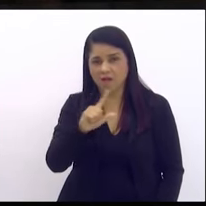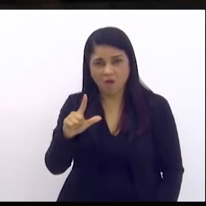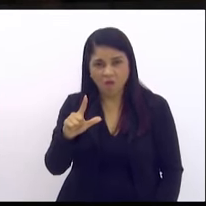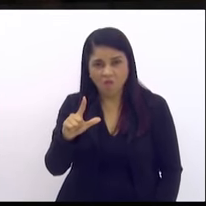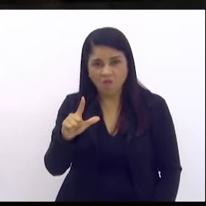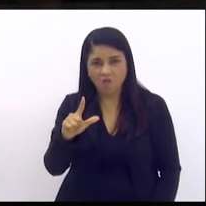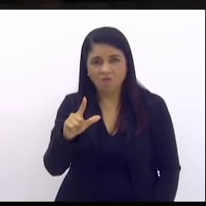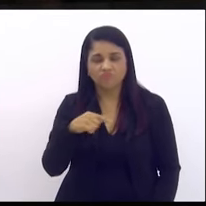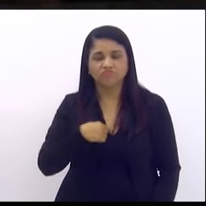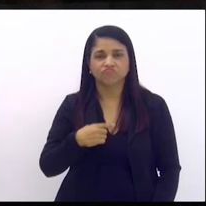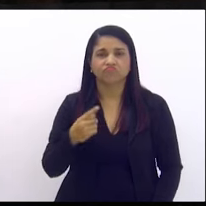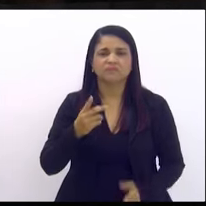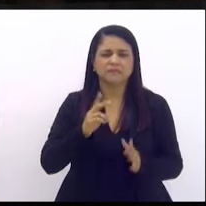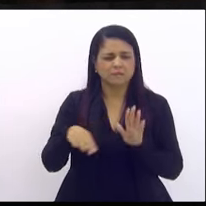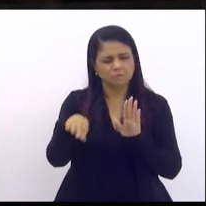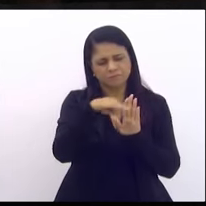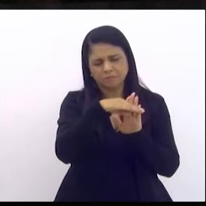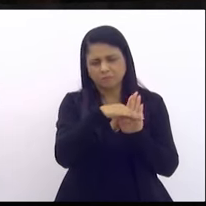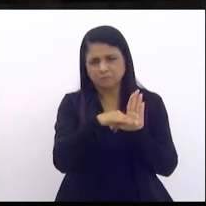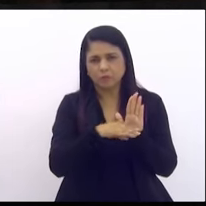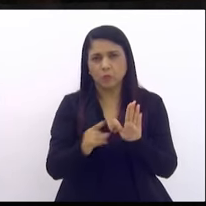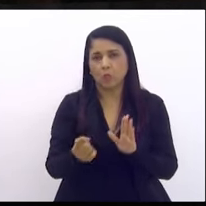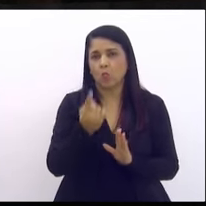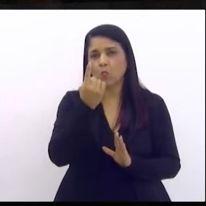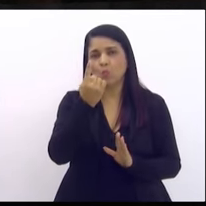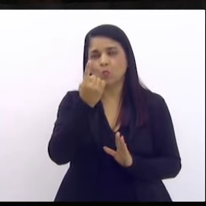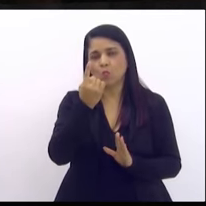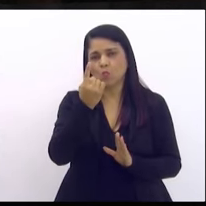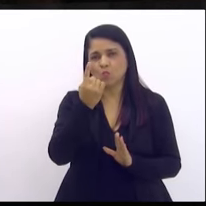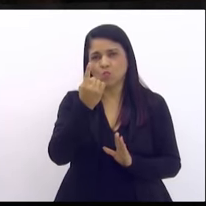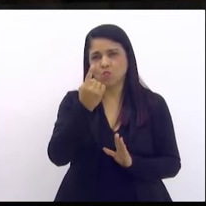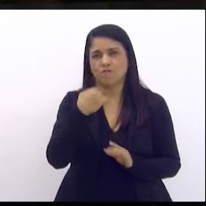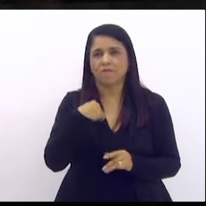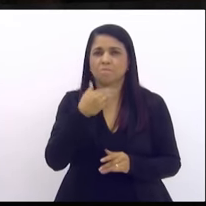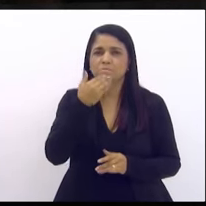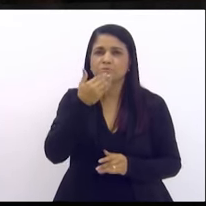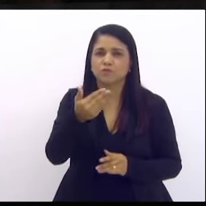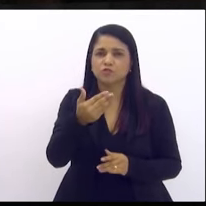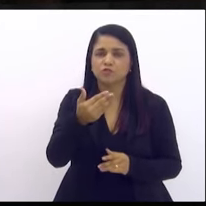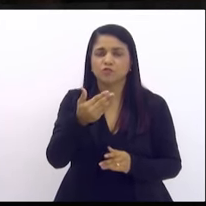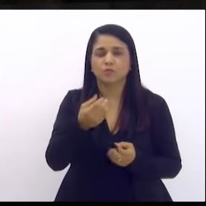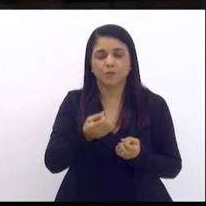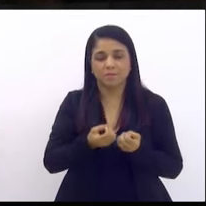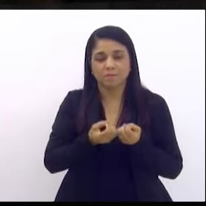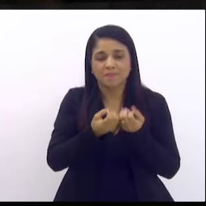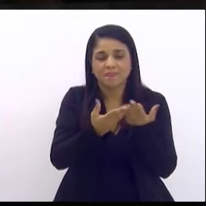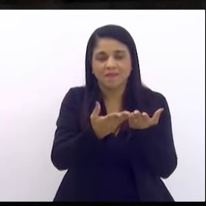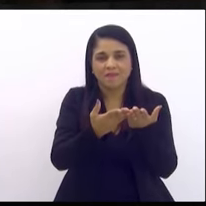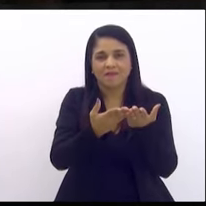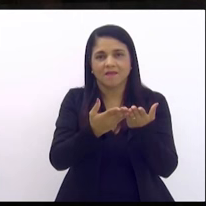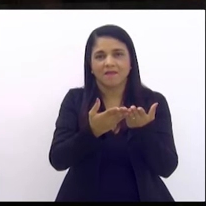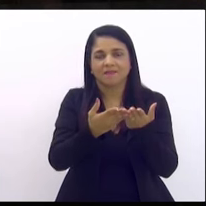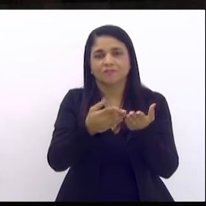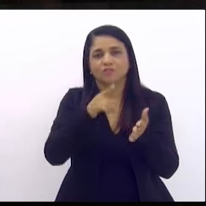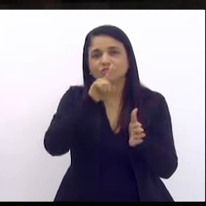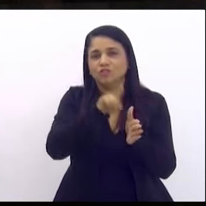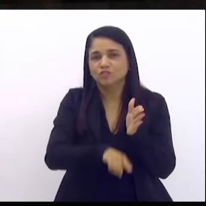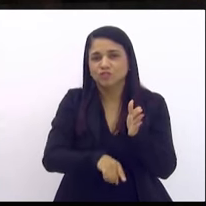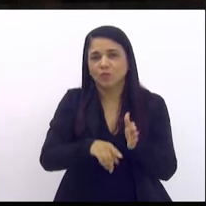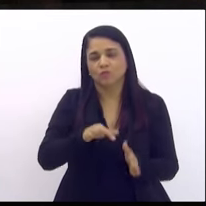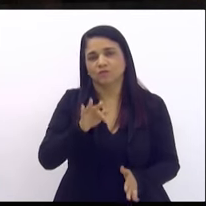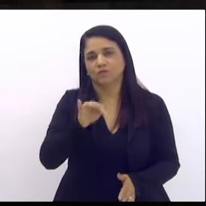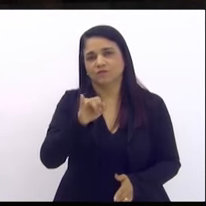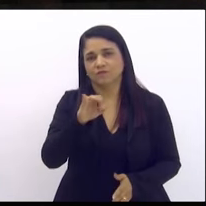vem um na pauta mas como aumentar a receita não